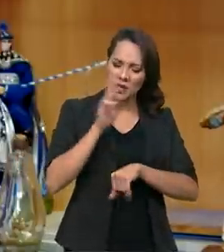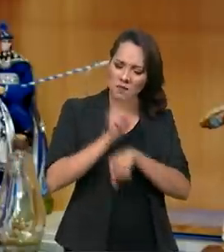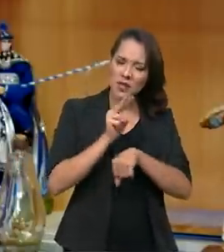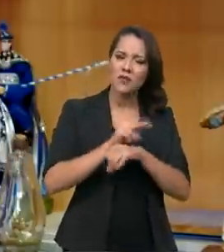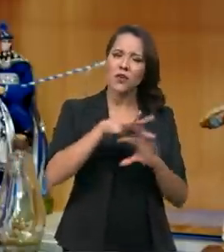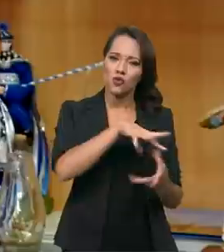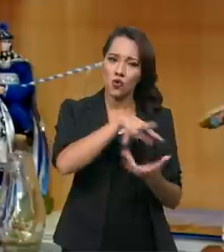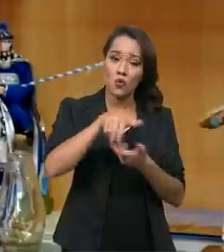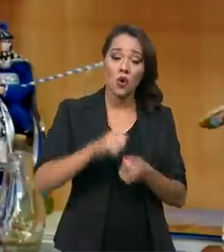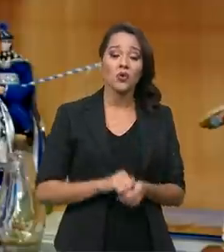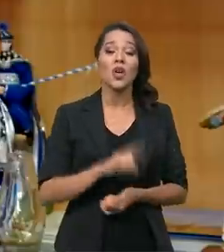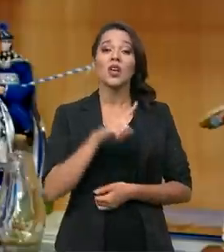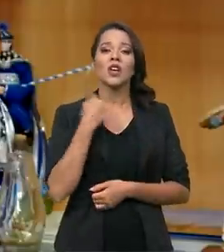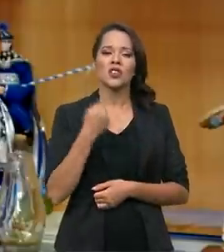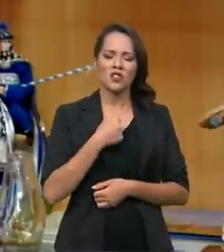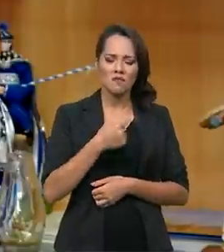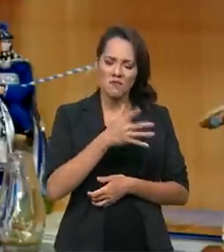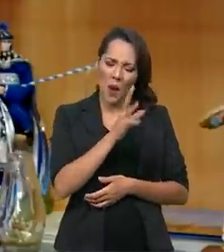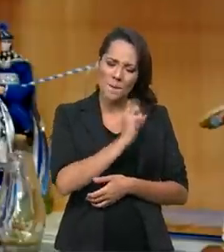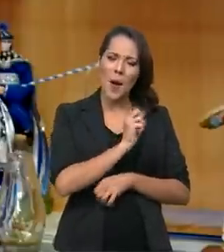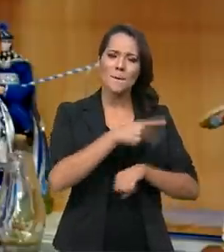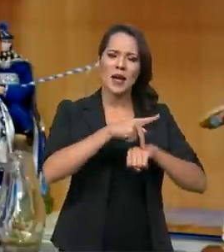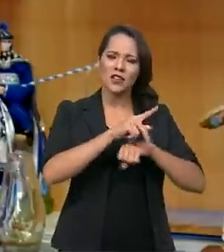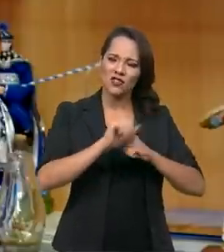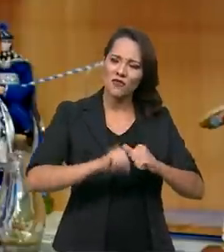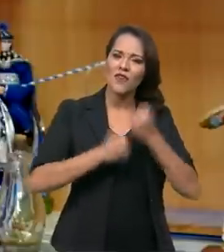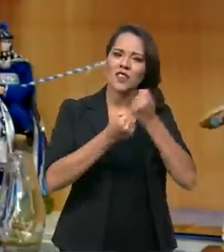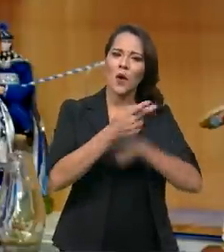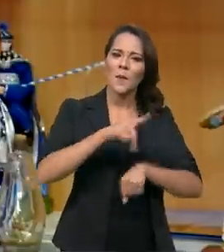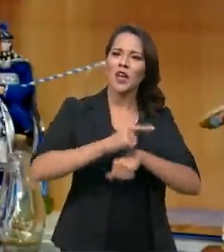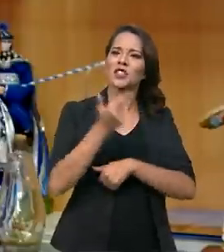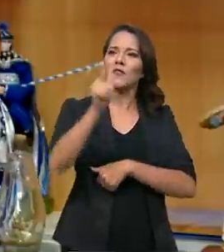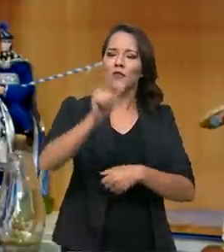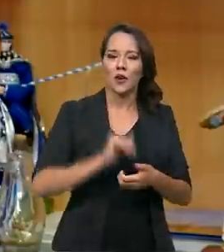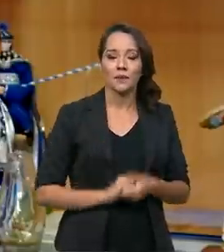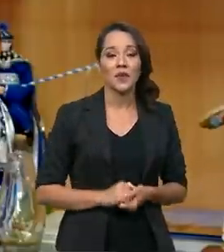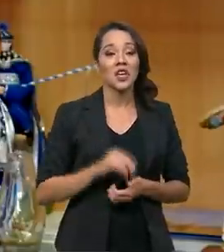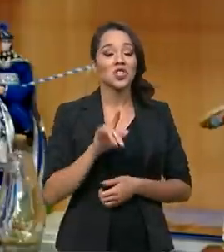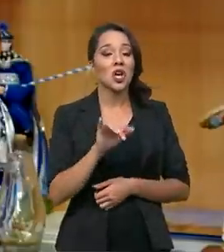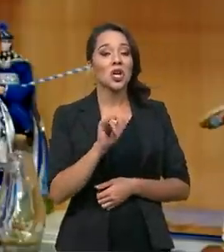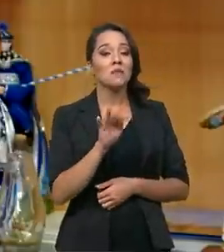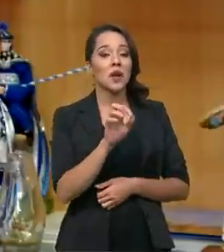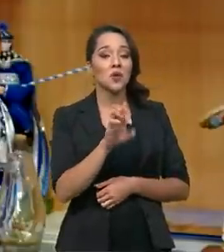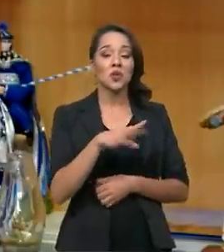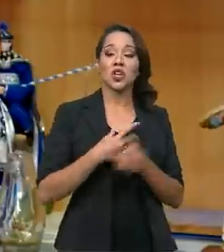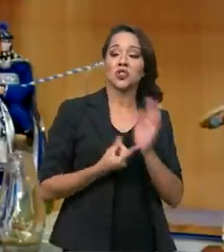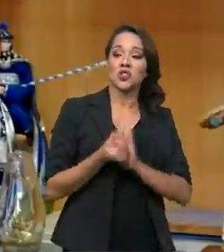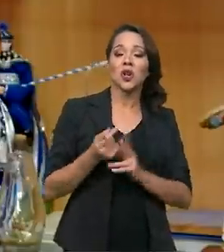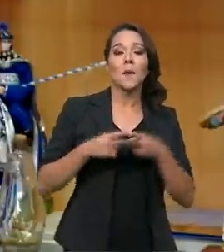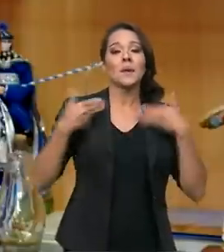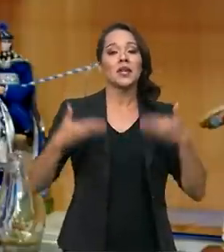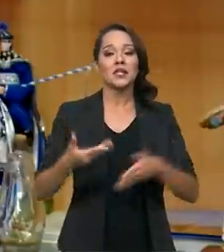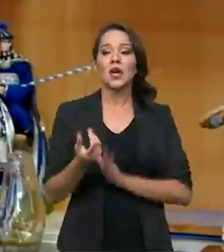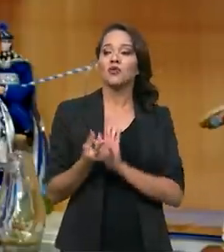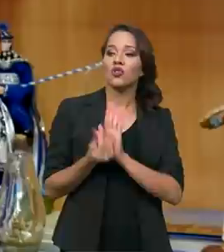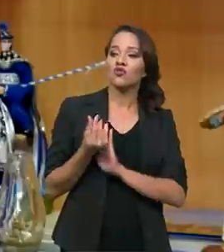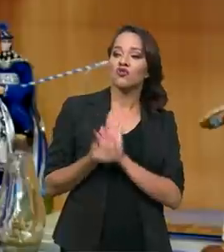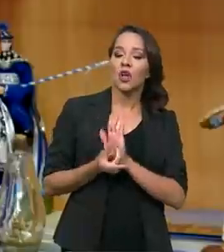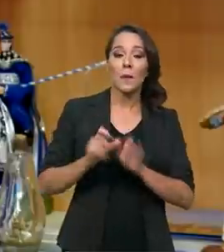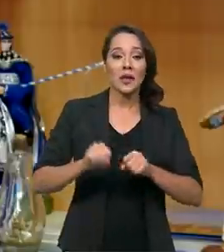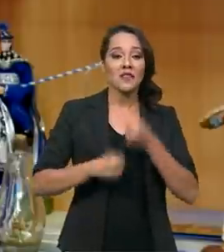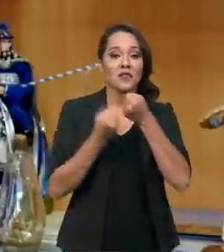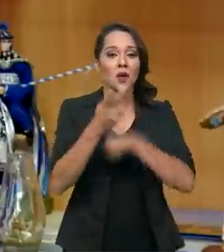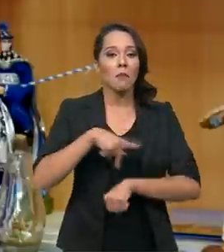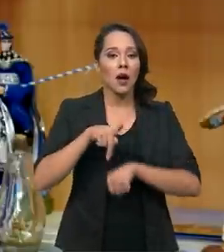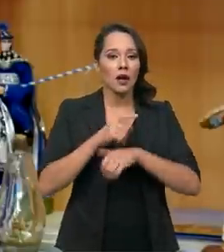mundo e nós temos um dever patriótico defender o nosso país lá fora que não adianta o a embratur tem um recurso o ministério Tem o recurso para